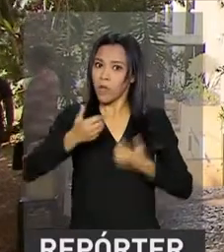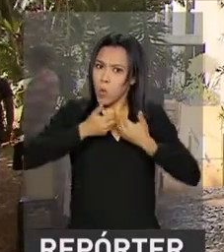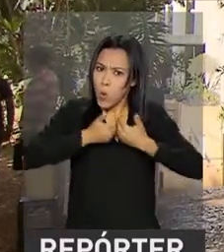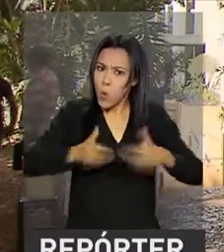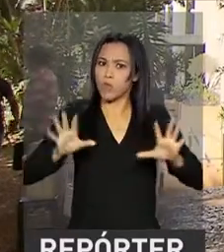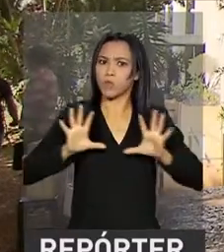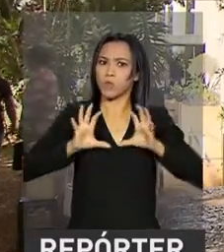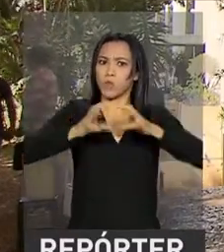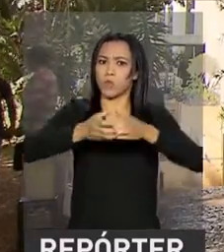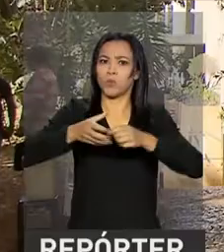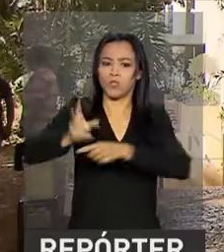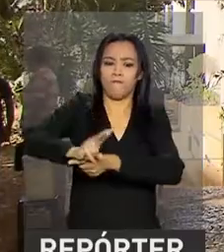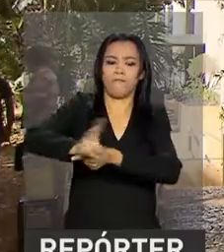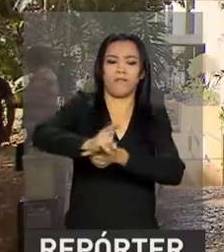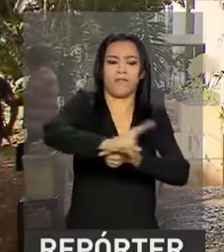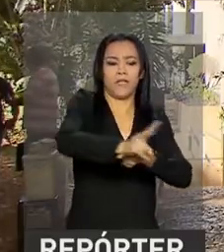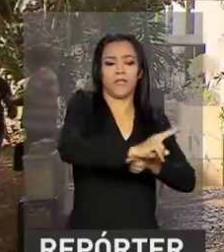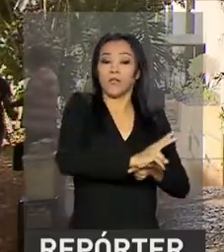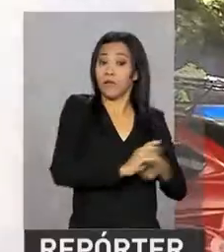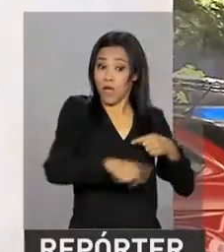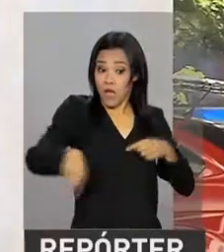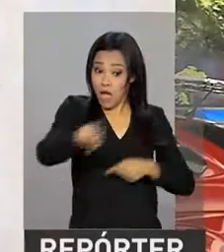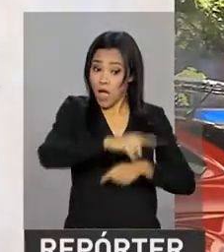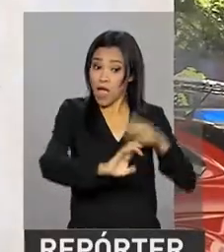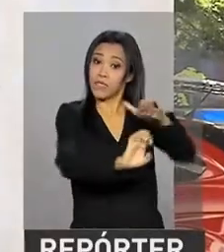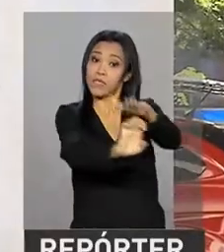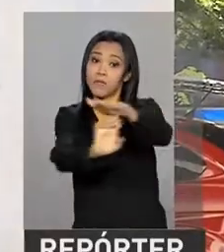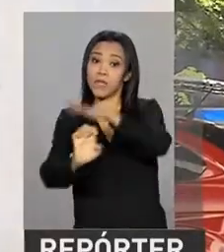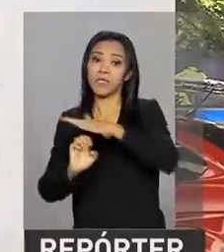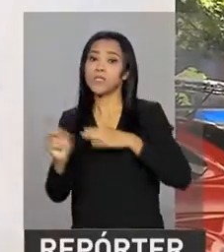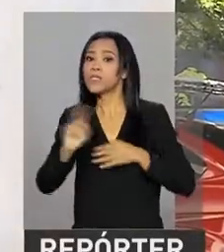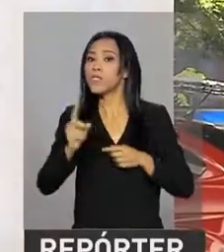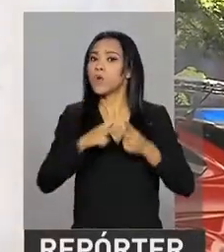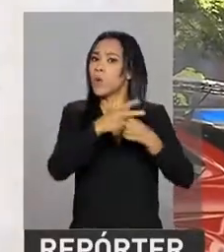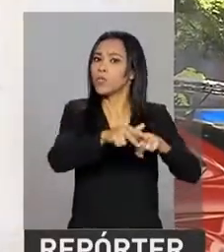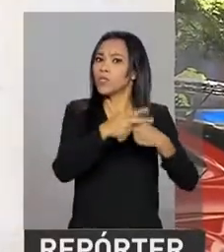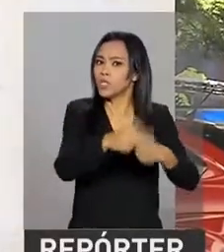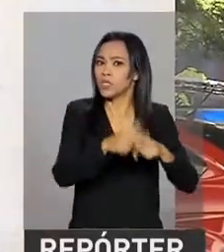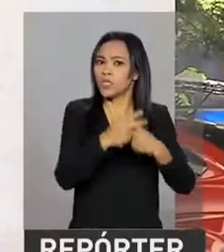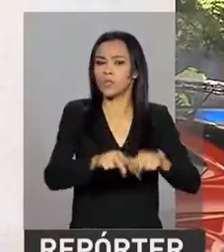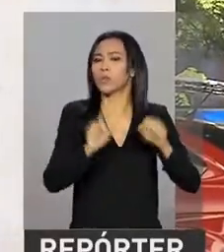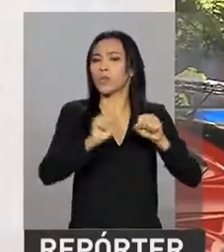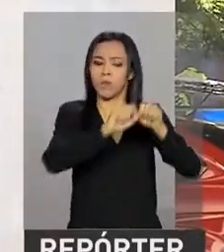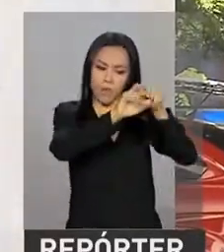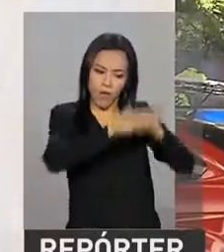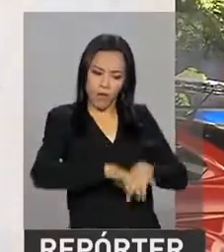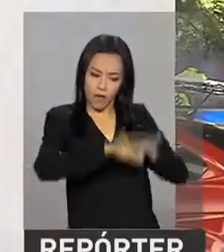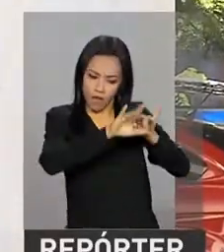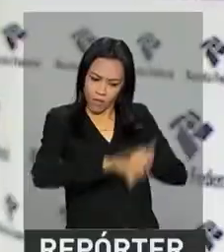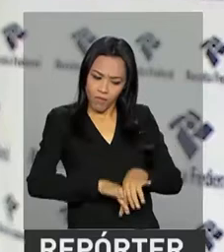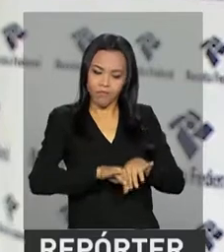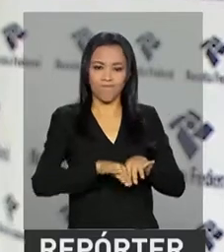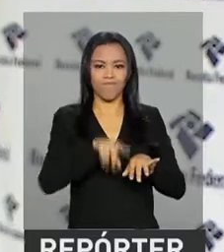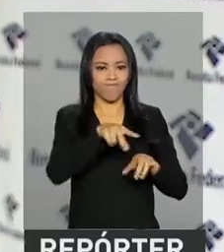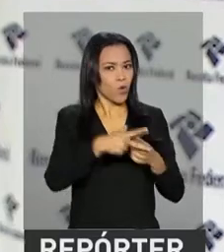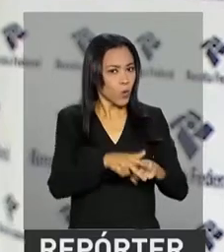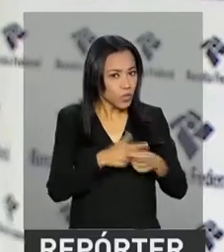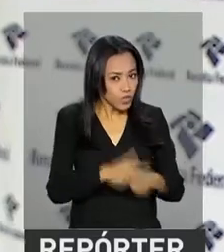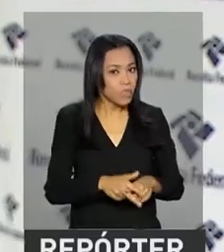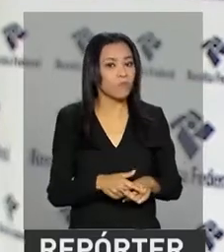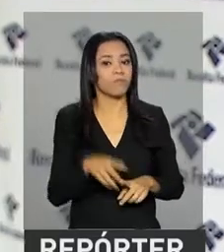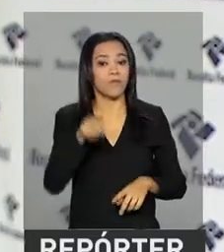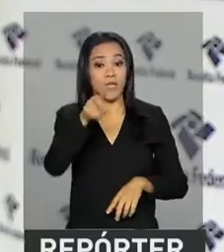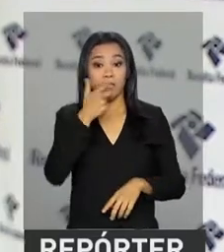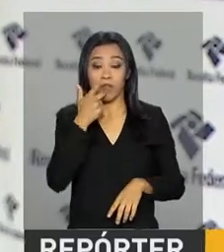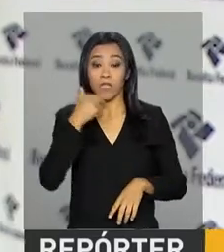nas empresas que não corrigiram suas informações nas declarações junto ao fisco identificamos